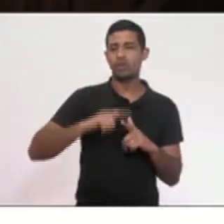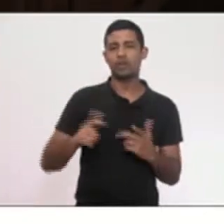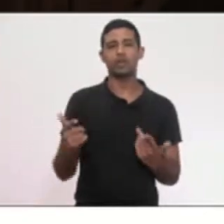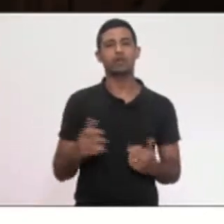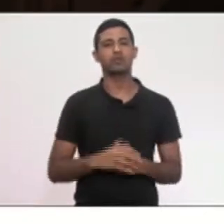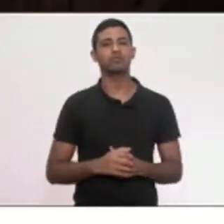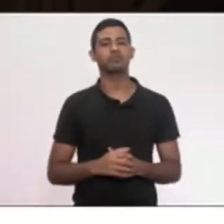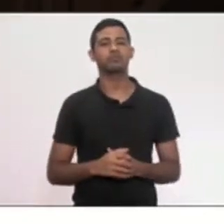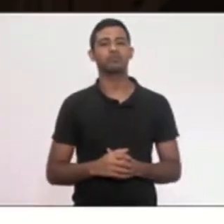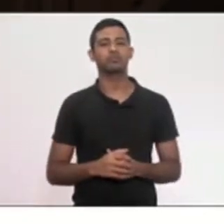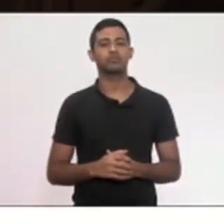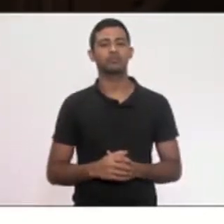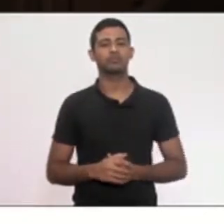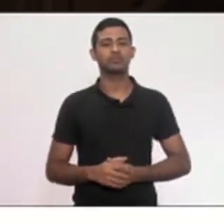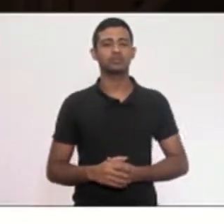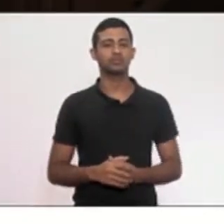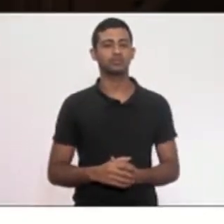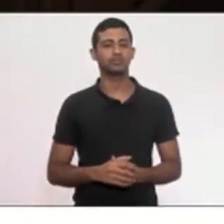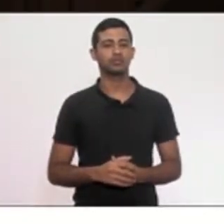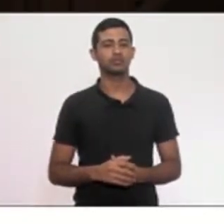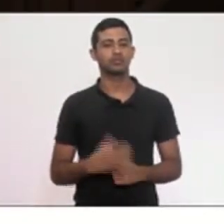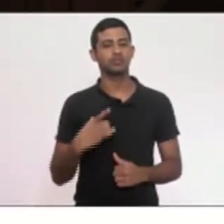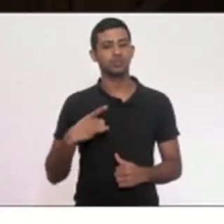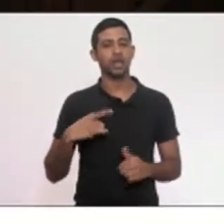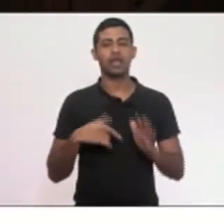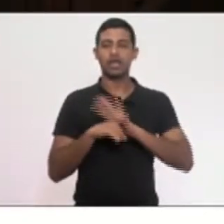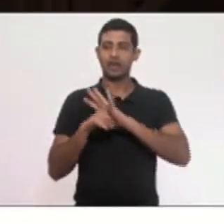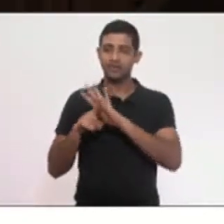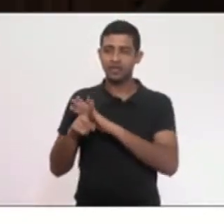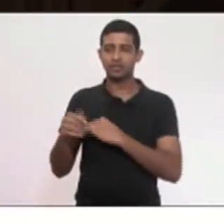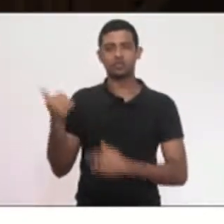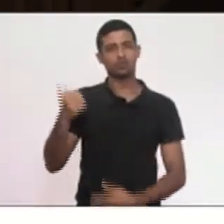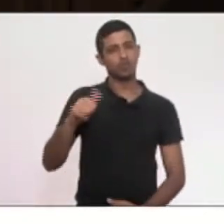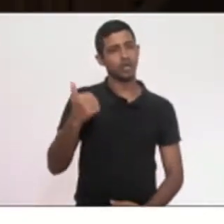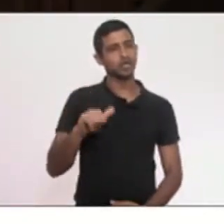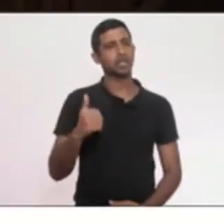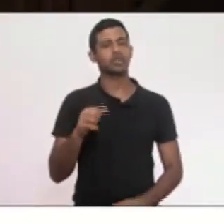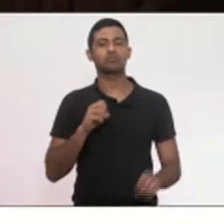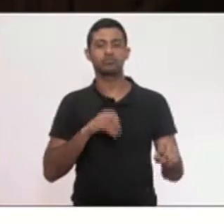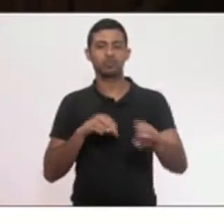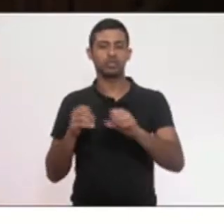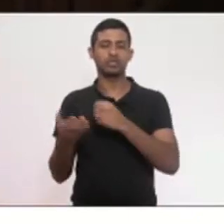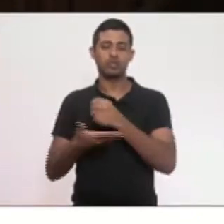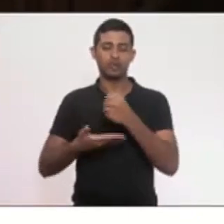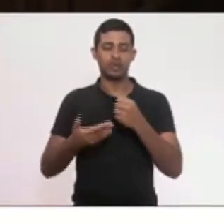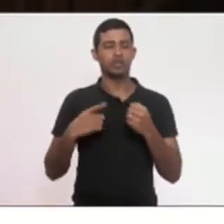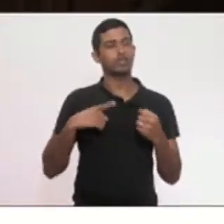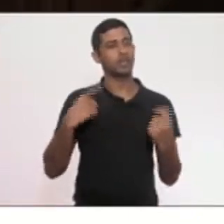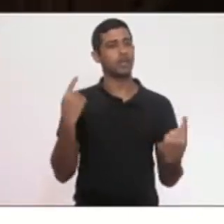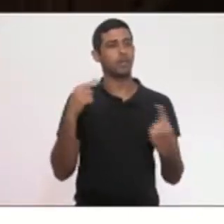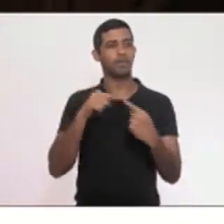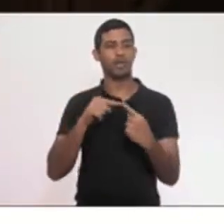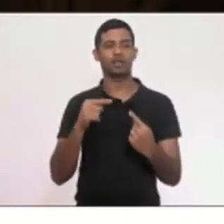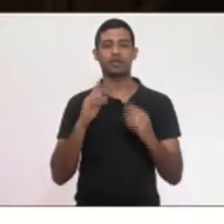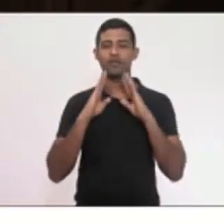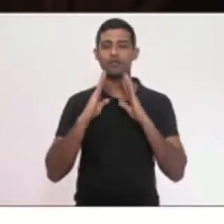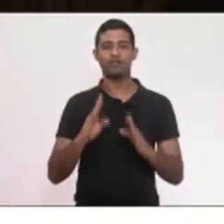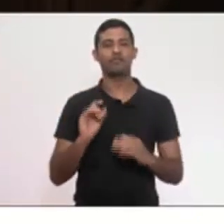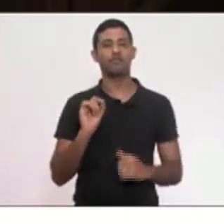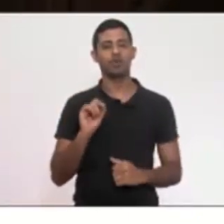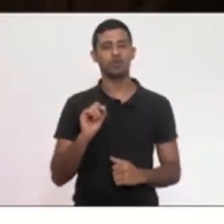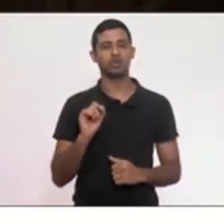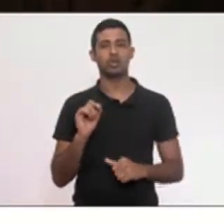metas que tratam da avaliação da qualidade da educação básica. Tem metas que tratam